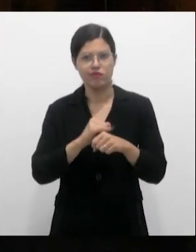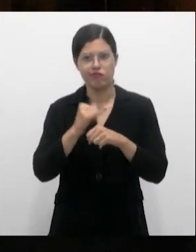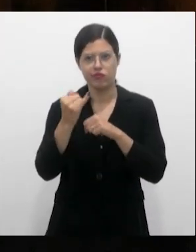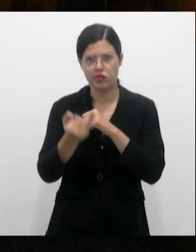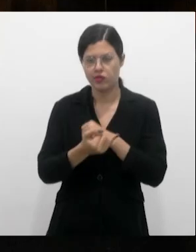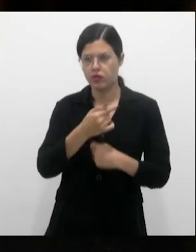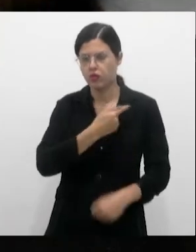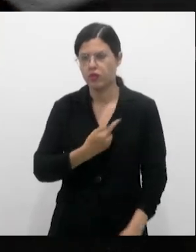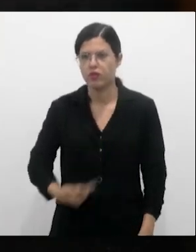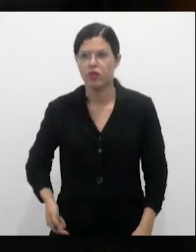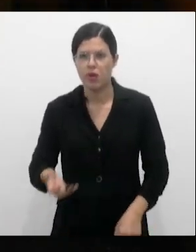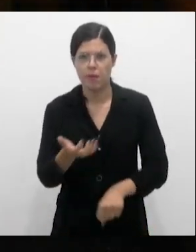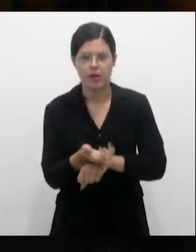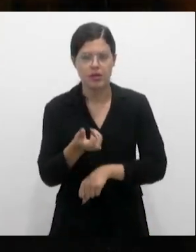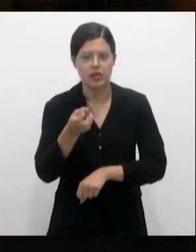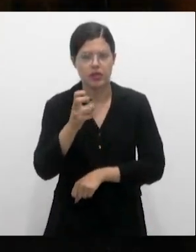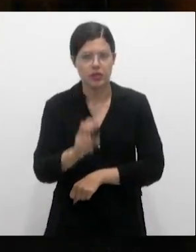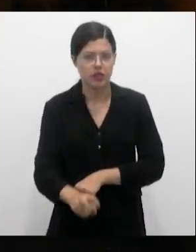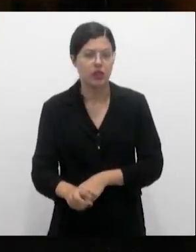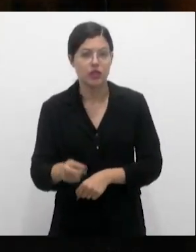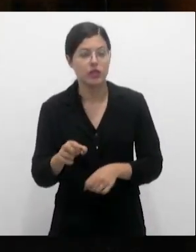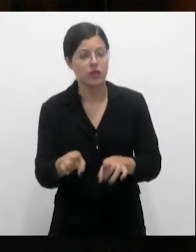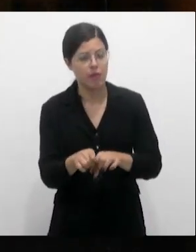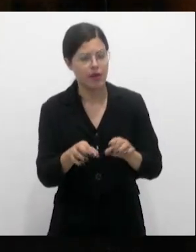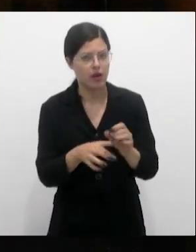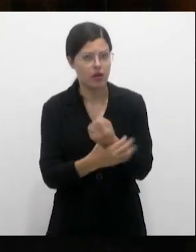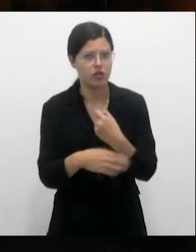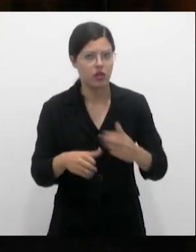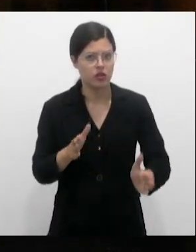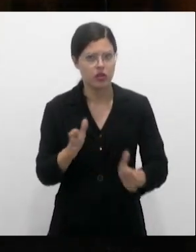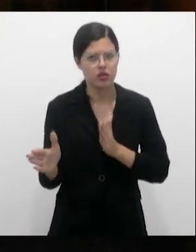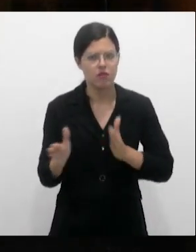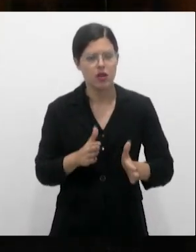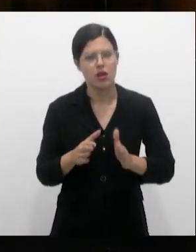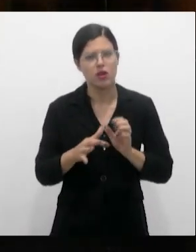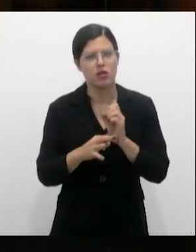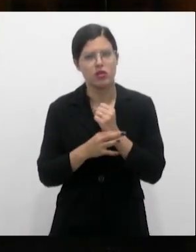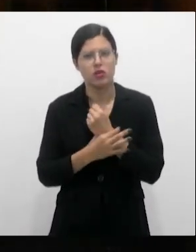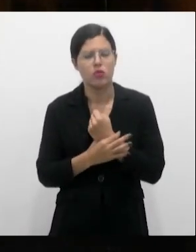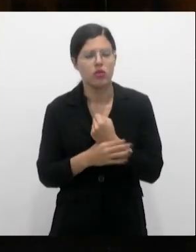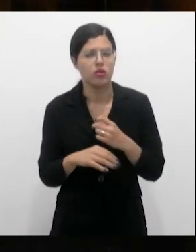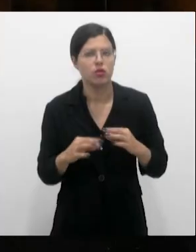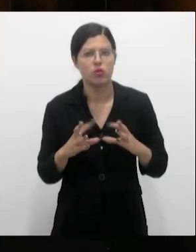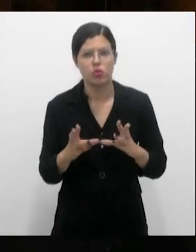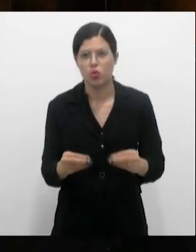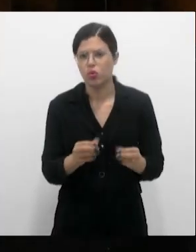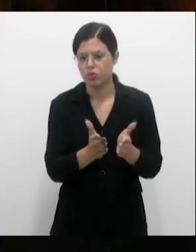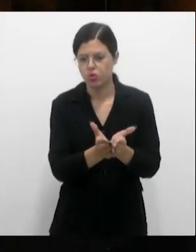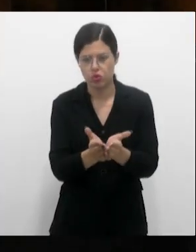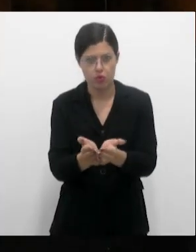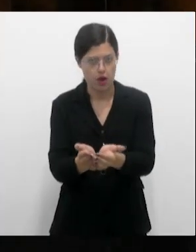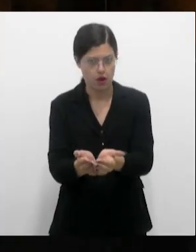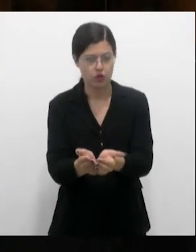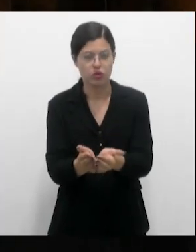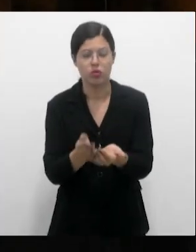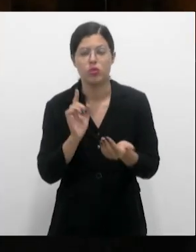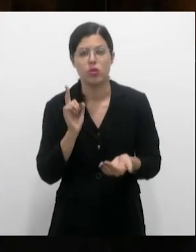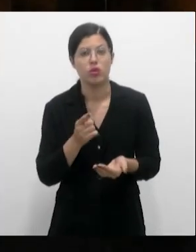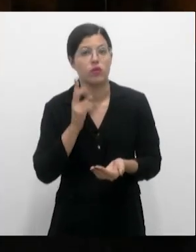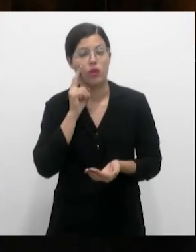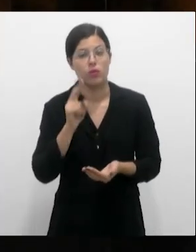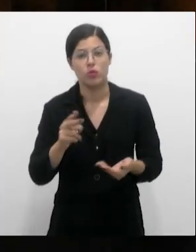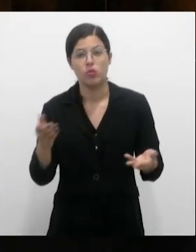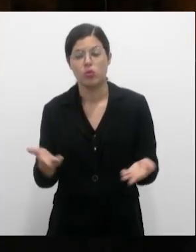e a garantia efetiva de acessibilidade e segurança em todas as embarcações. O que presenciamos hoje é um retrato